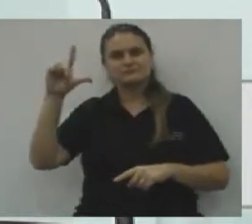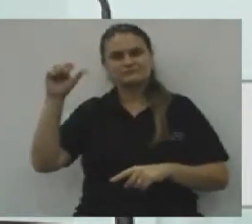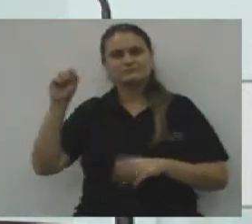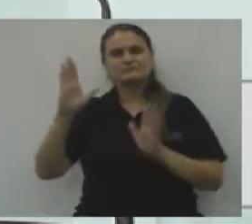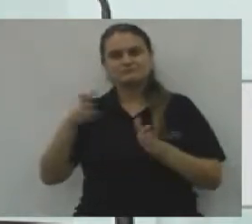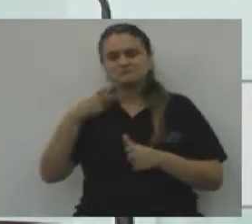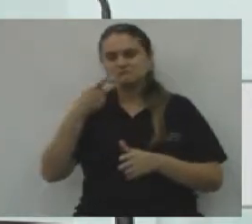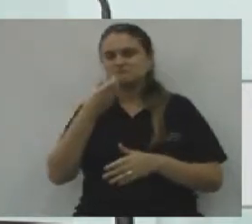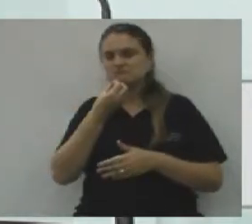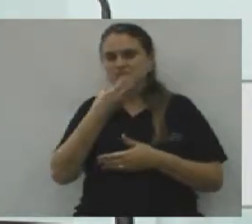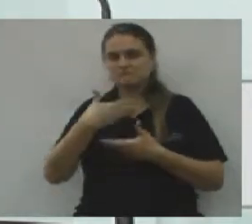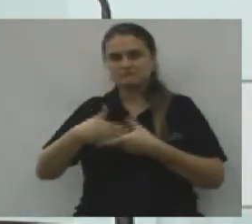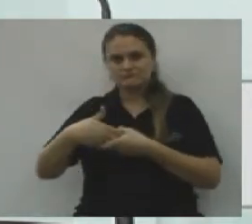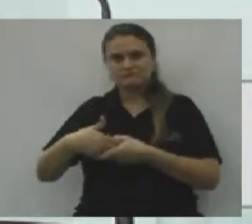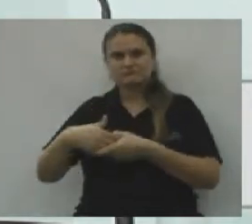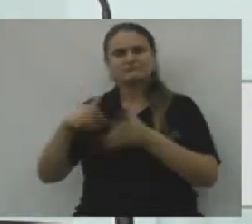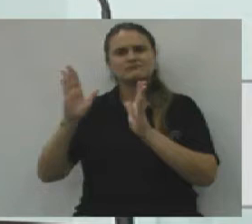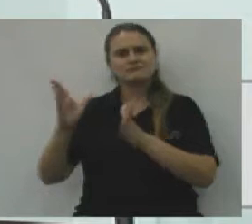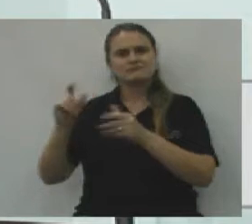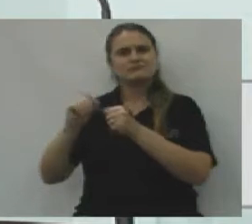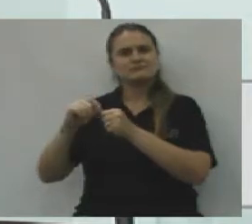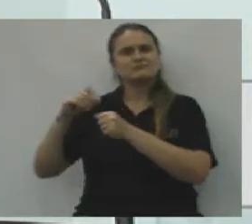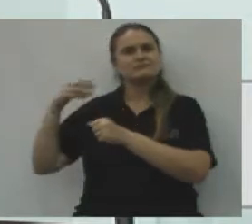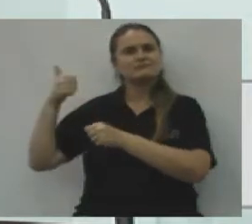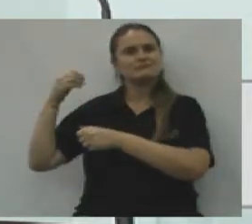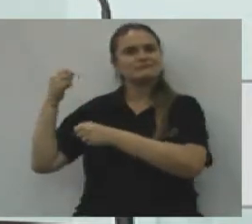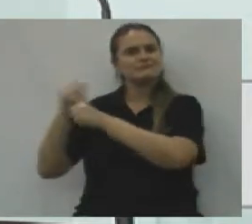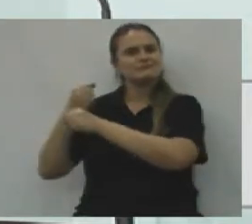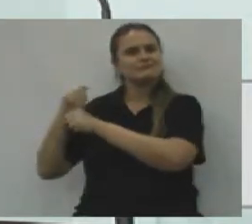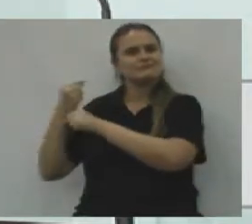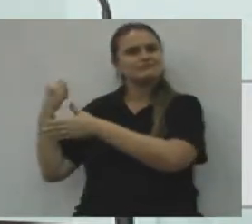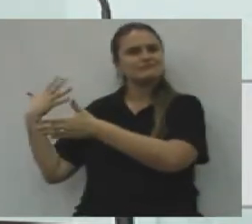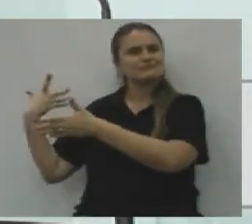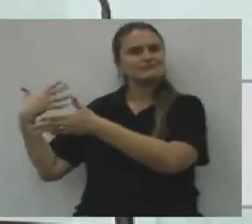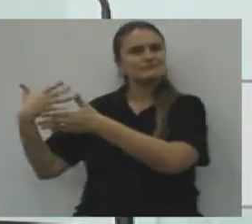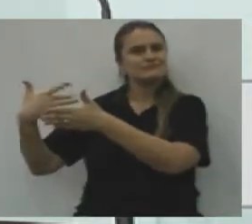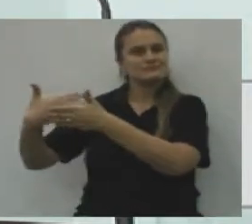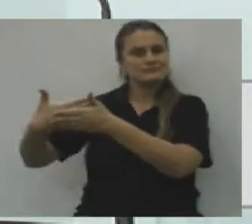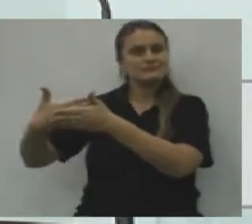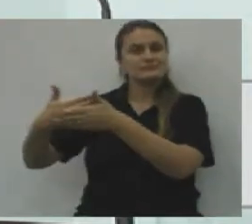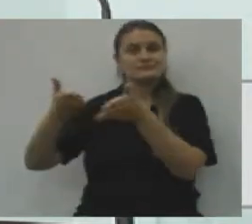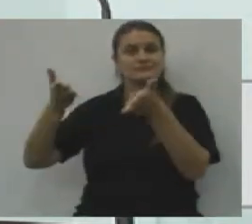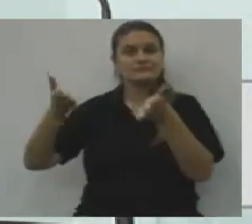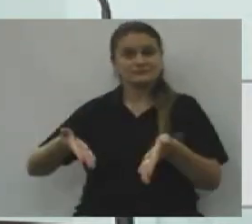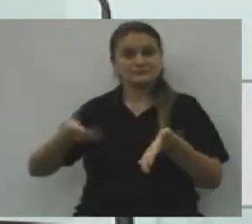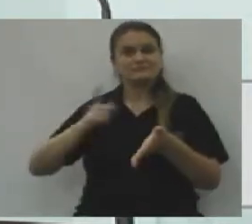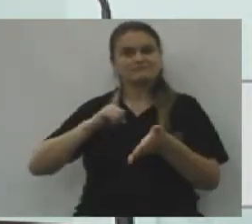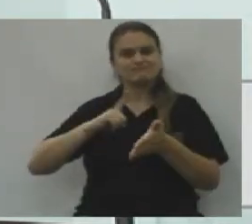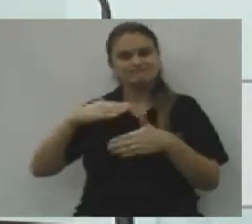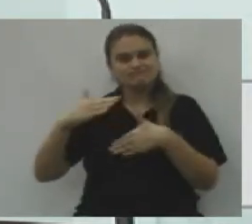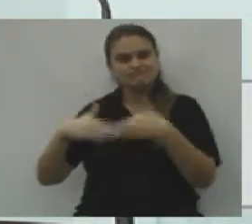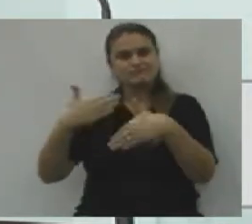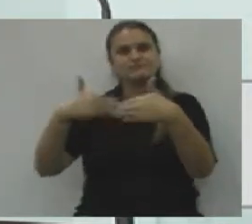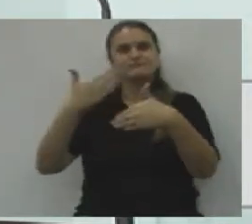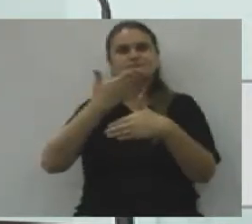iniciou-se em torno de 10 anos. Mas agora ele toma corpo e